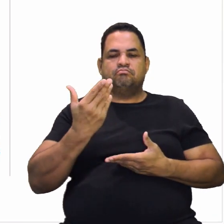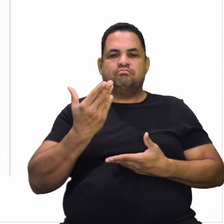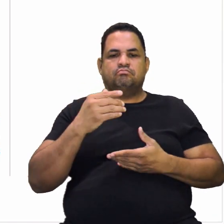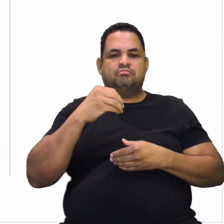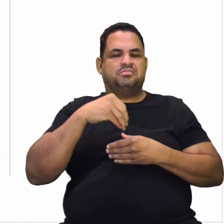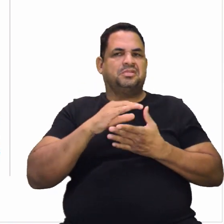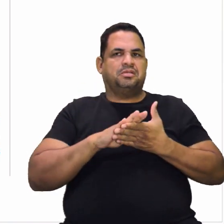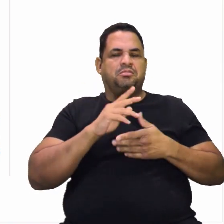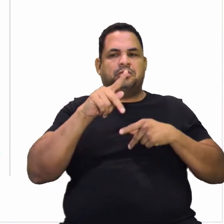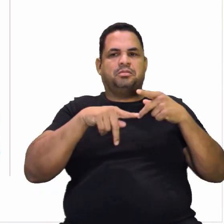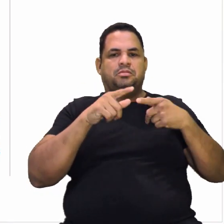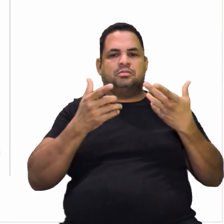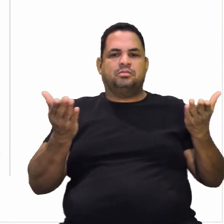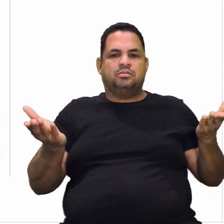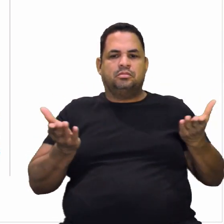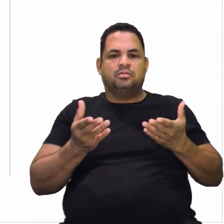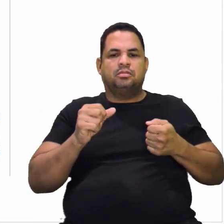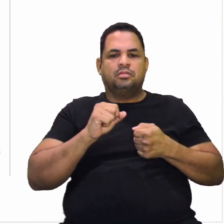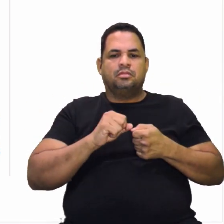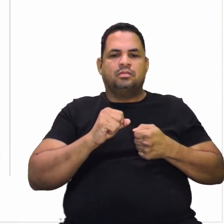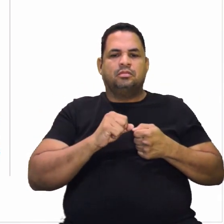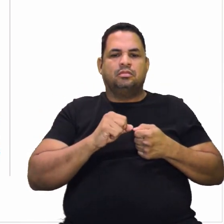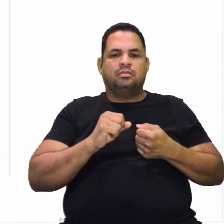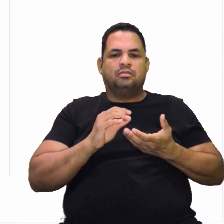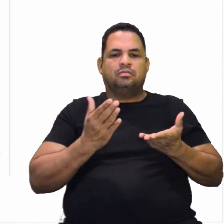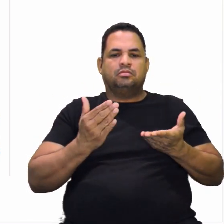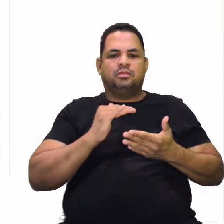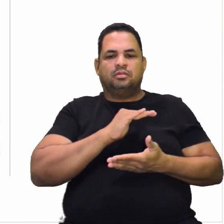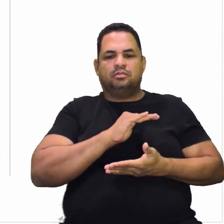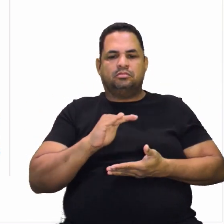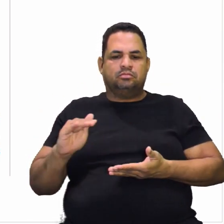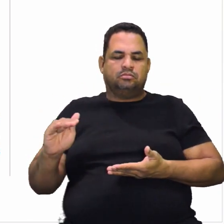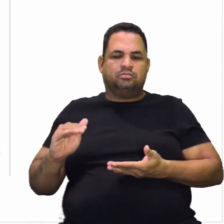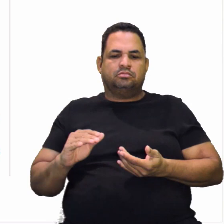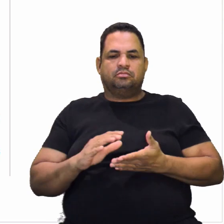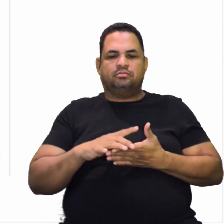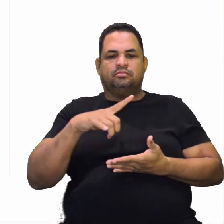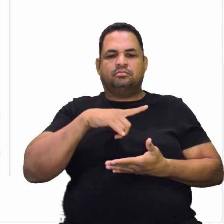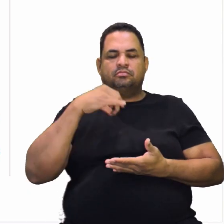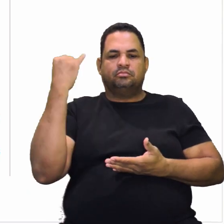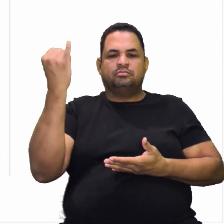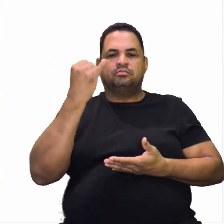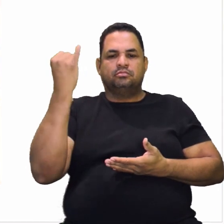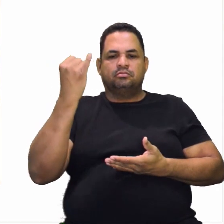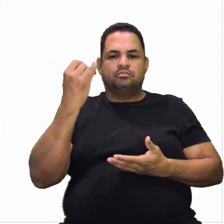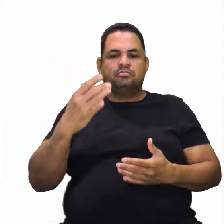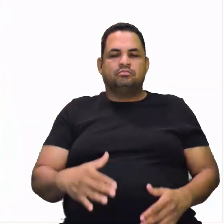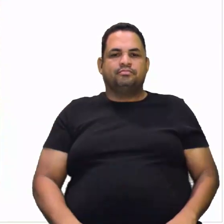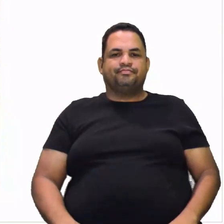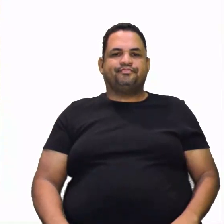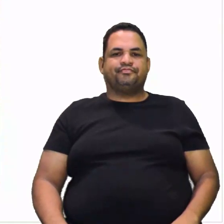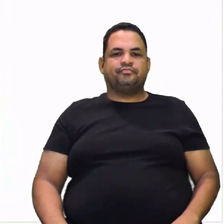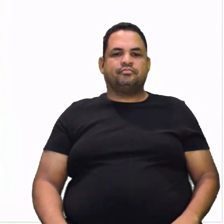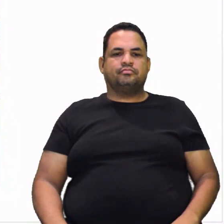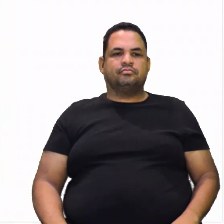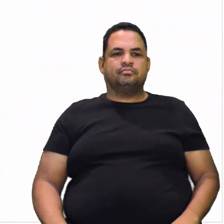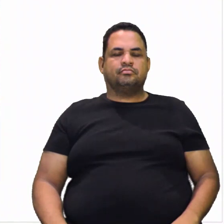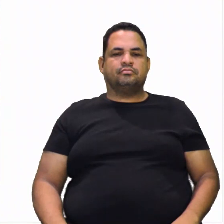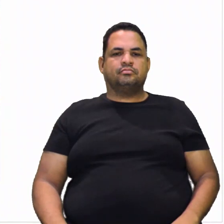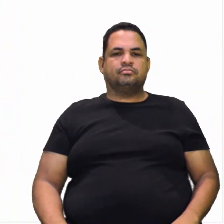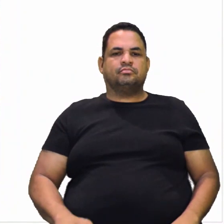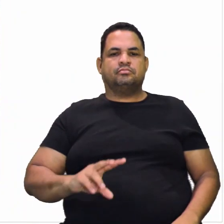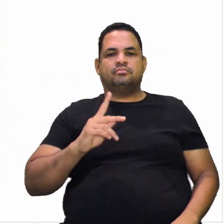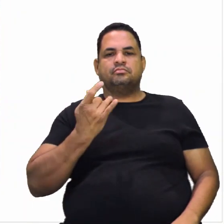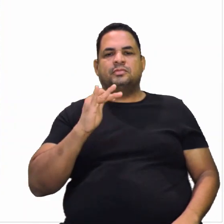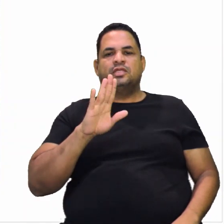da população, como é feito a última camada, mas eles tinham uma importância muito grande. E os